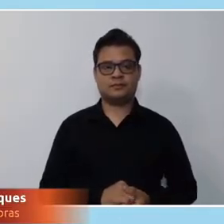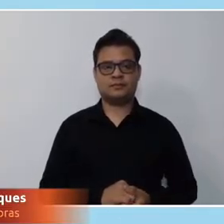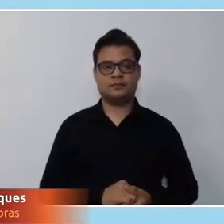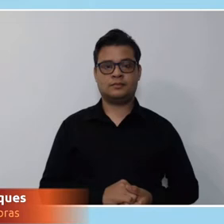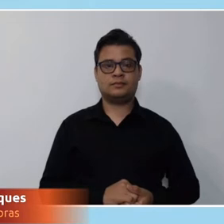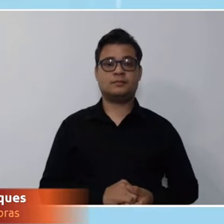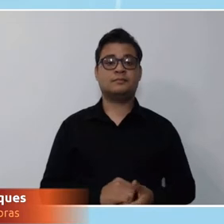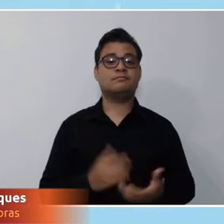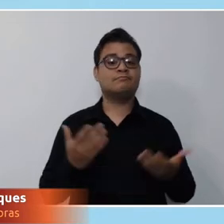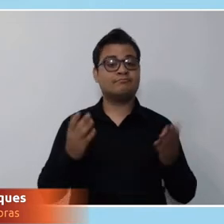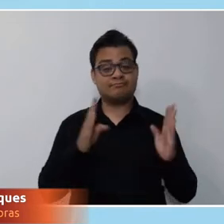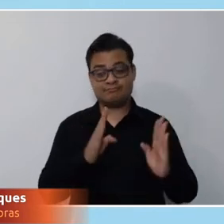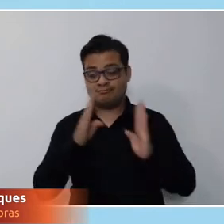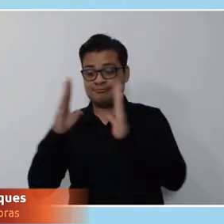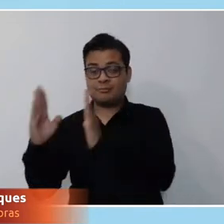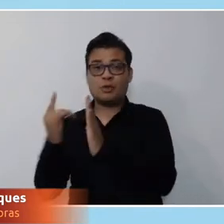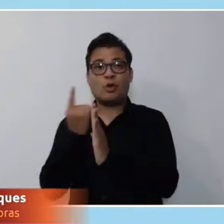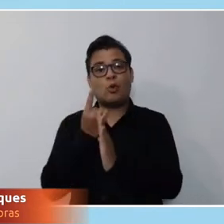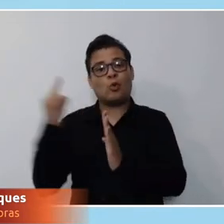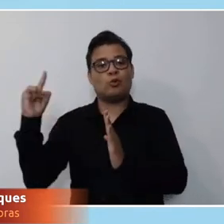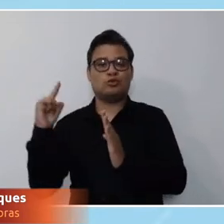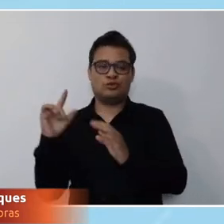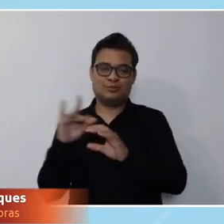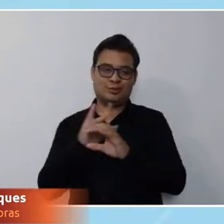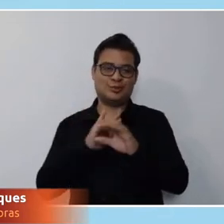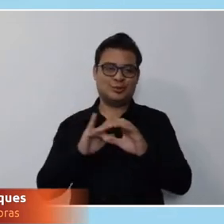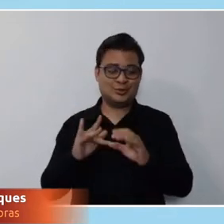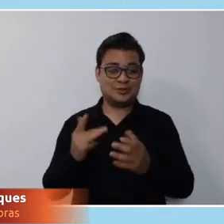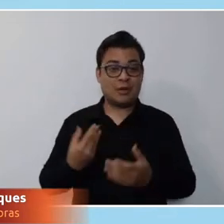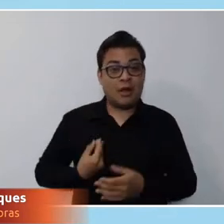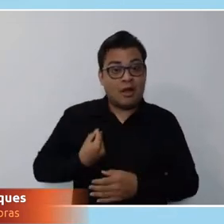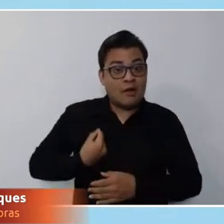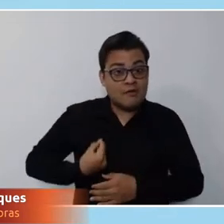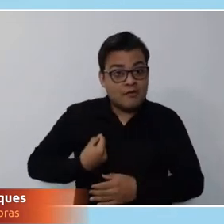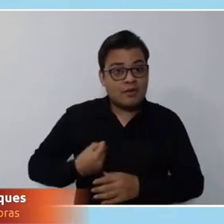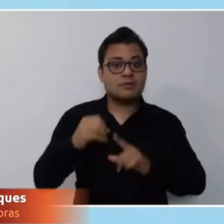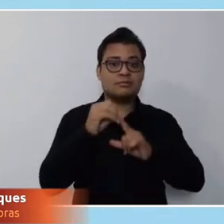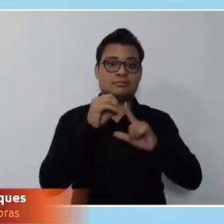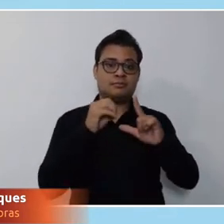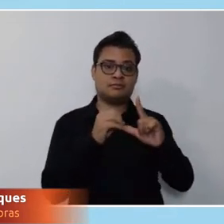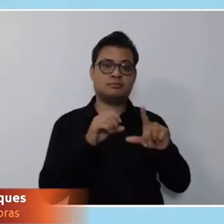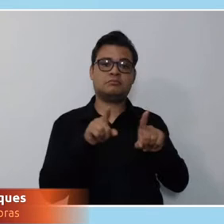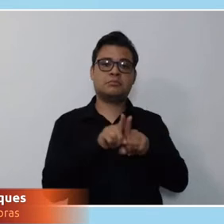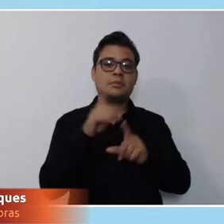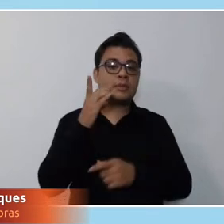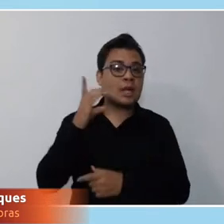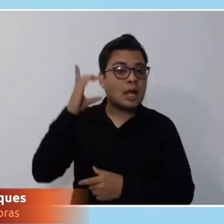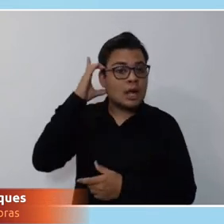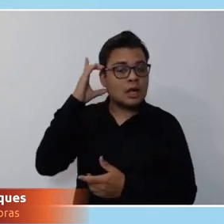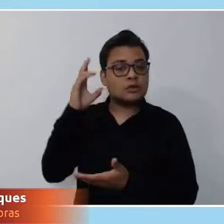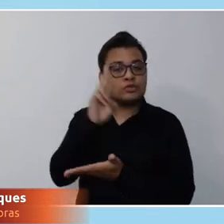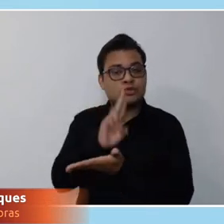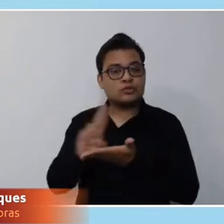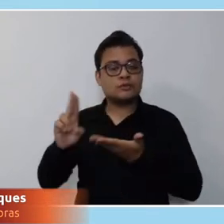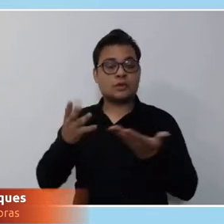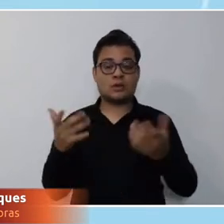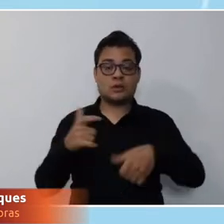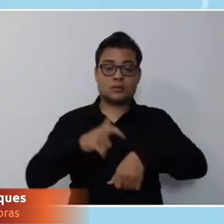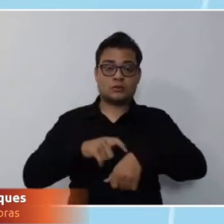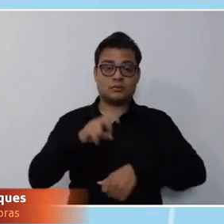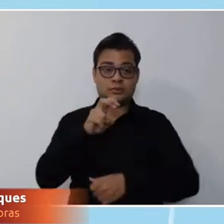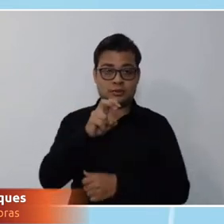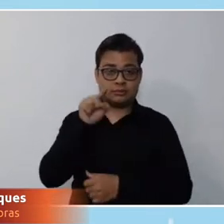Esse é o último bloco do Conexões de hoje, ao vivo, na TV UFG e na Rádio Universitária. Agora são 5 horas e